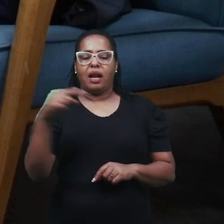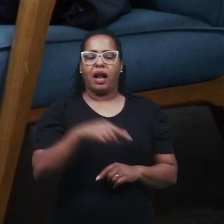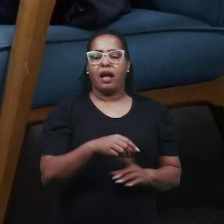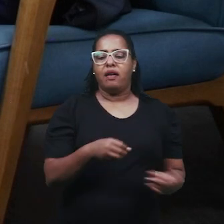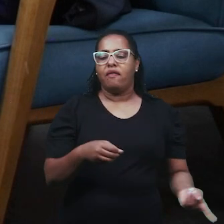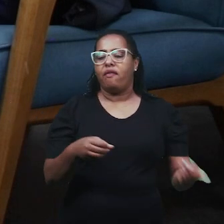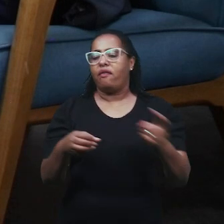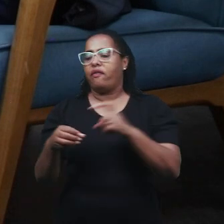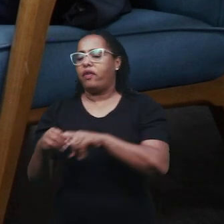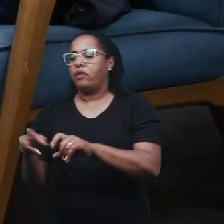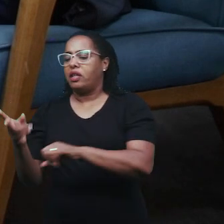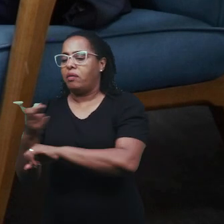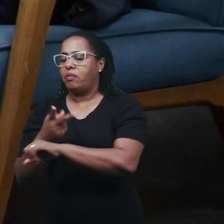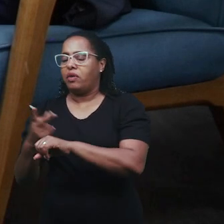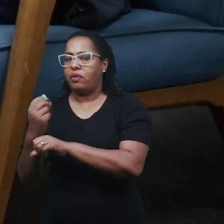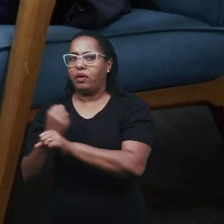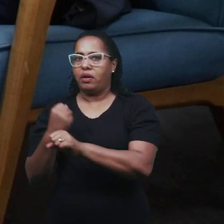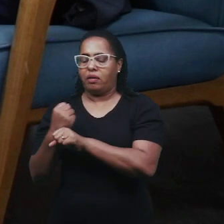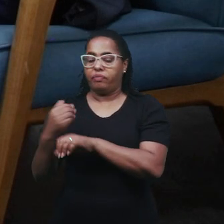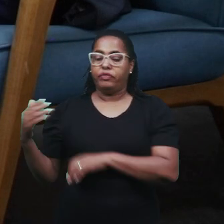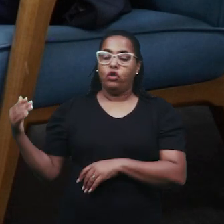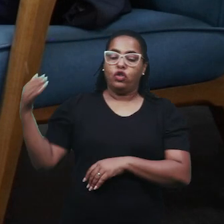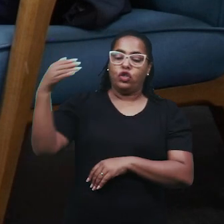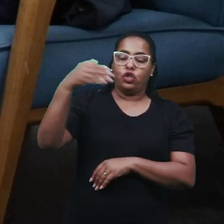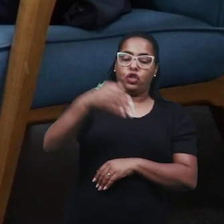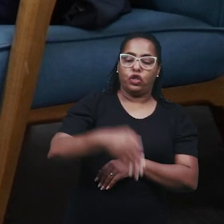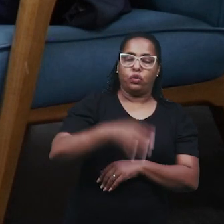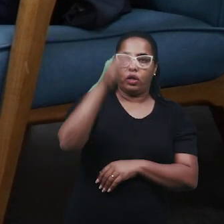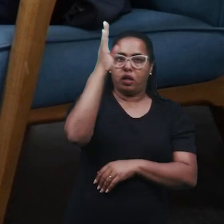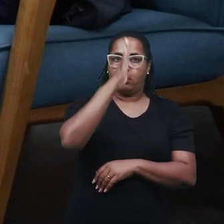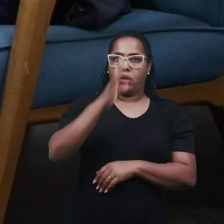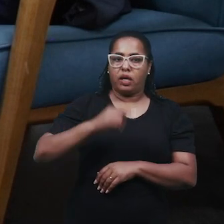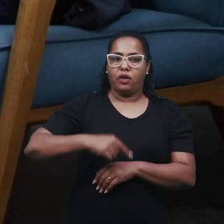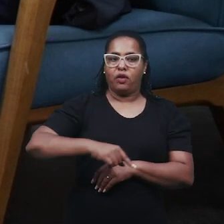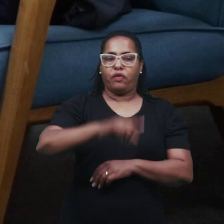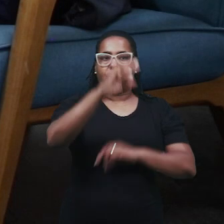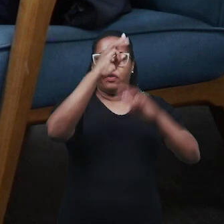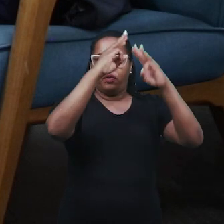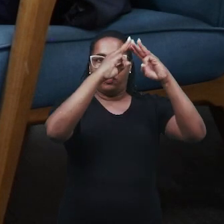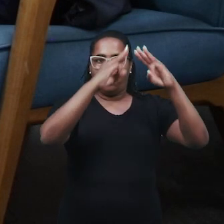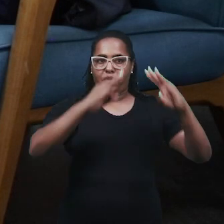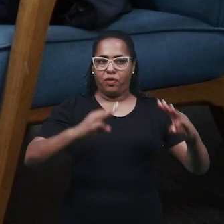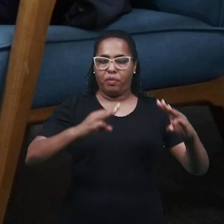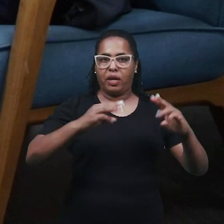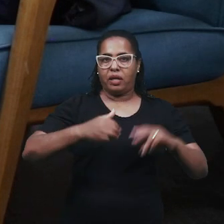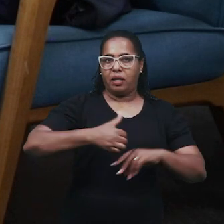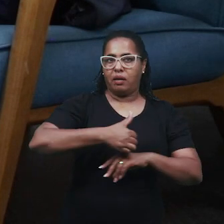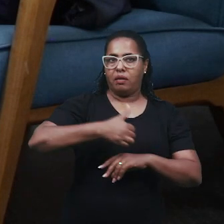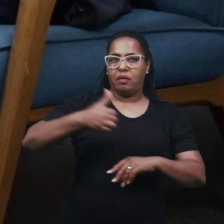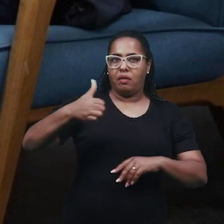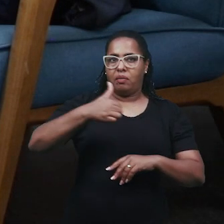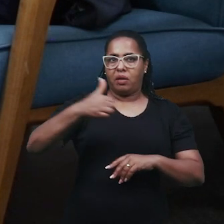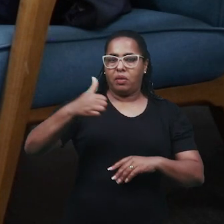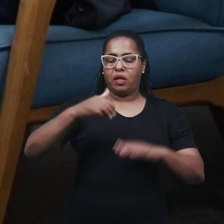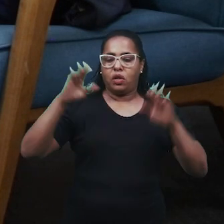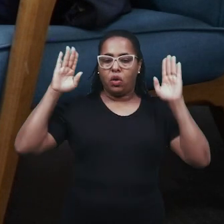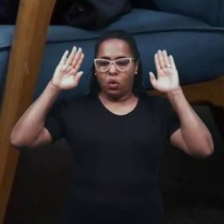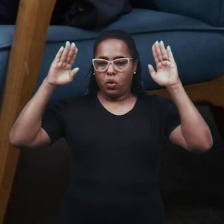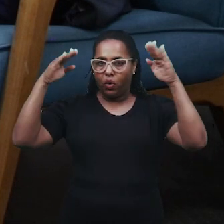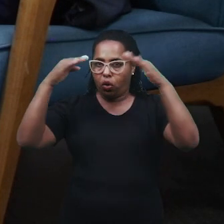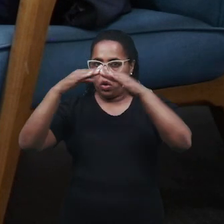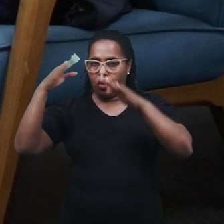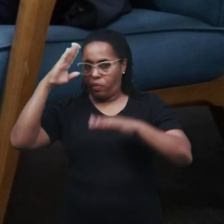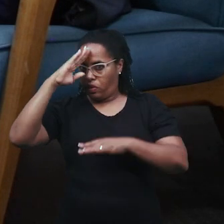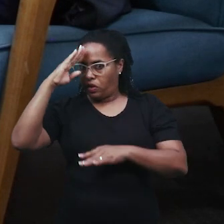mostrar. E quando nós chegamos aqui, subimos no Manaim, primeiro dia, praticamente direto do aeroporto, nós fomos para o Manaim,